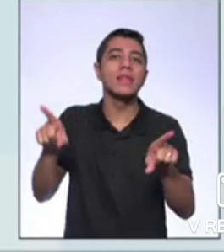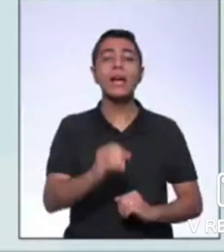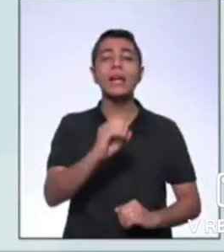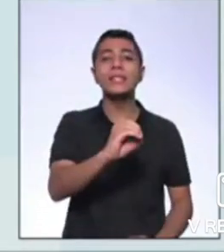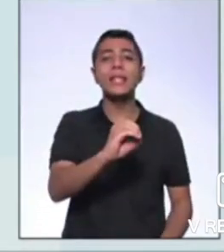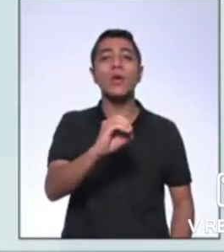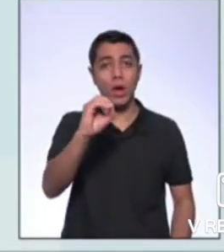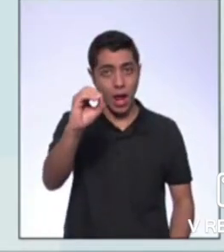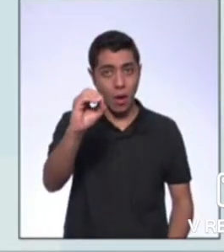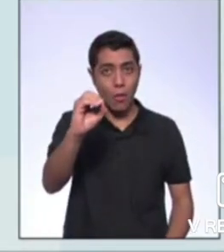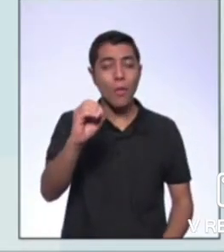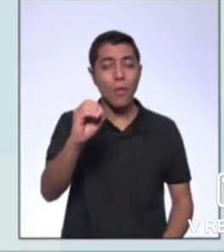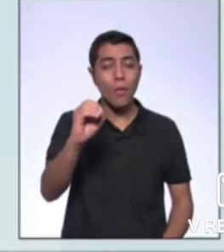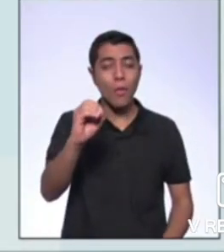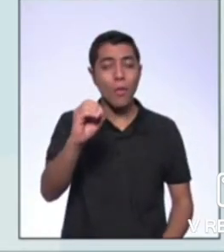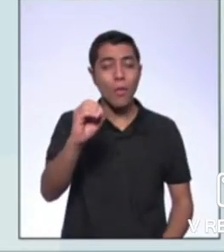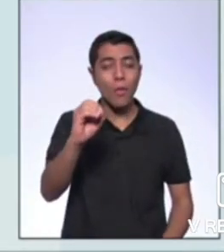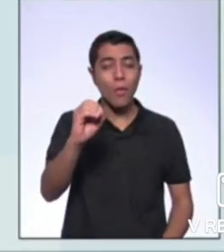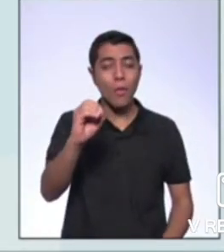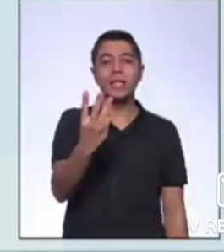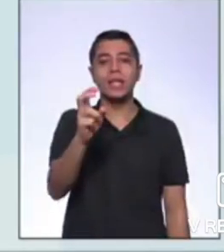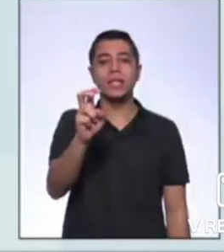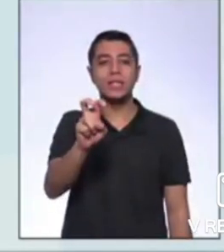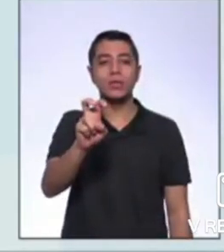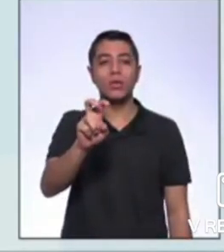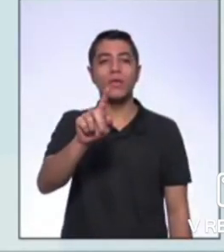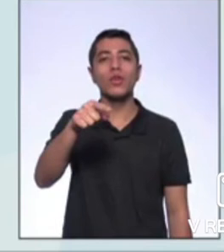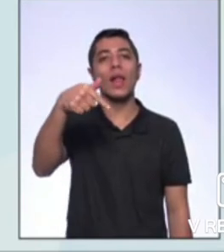35,7 gramas do meu sal de cozinha